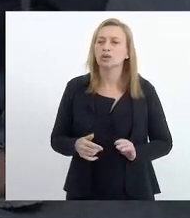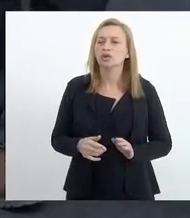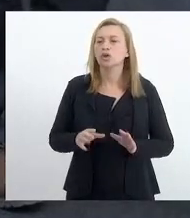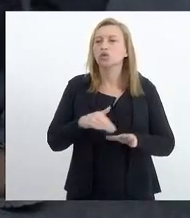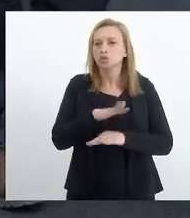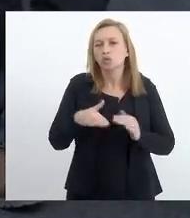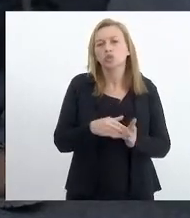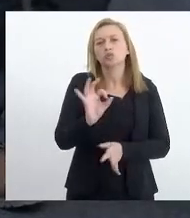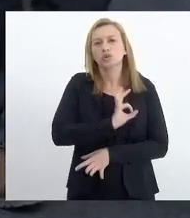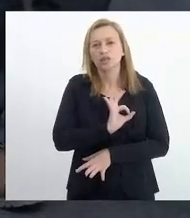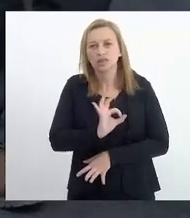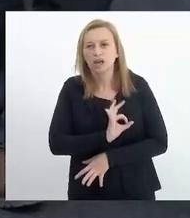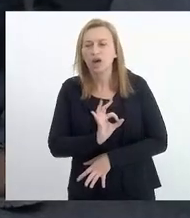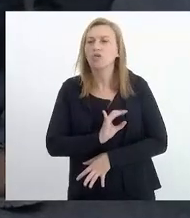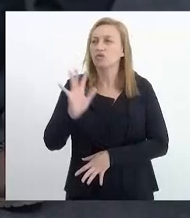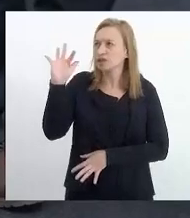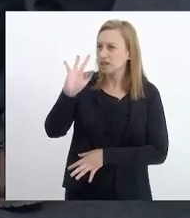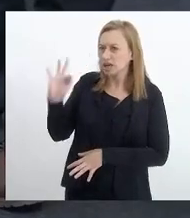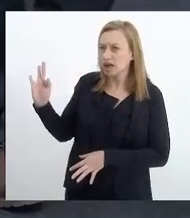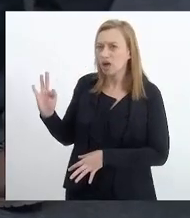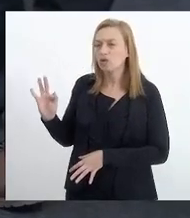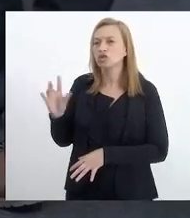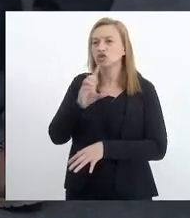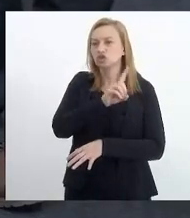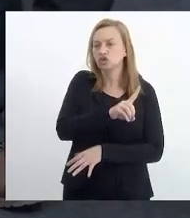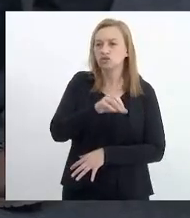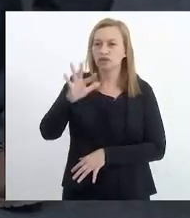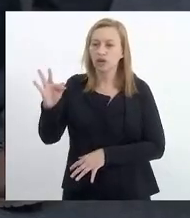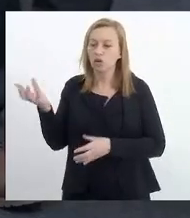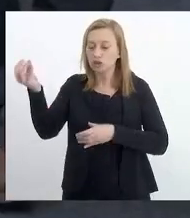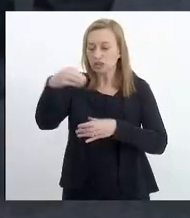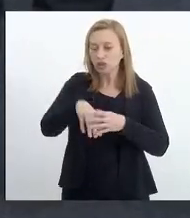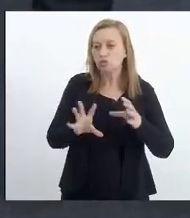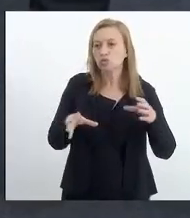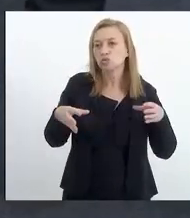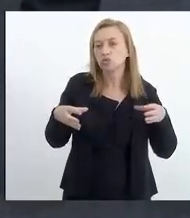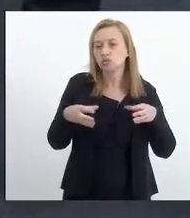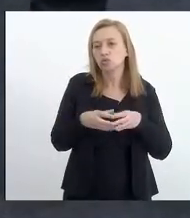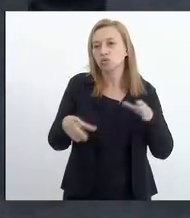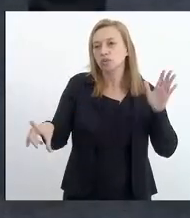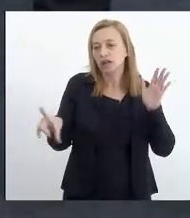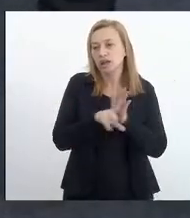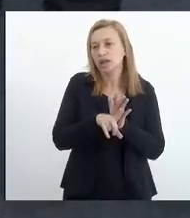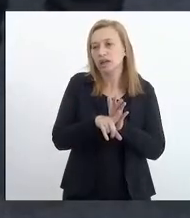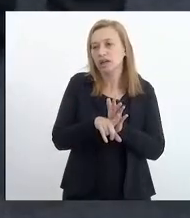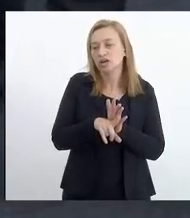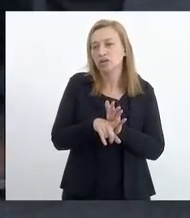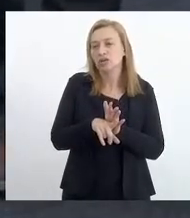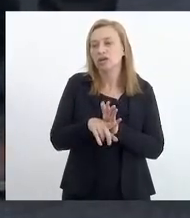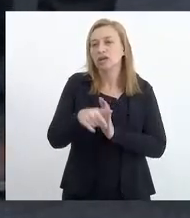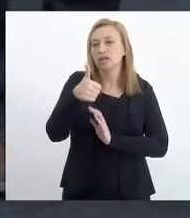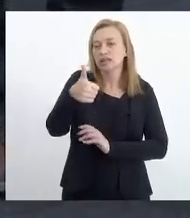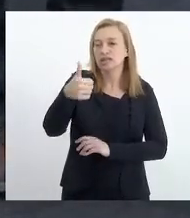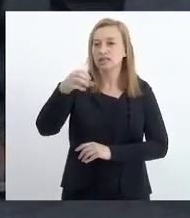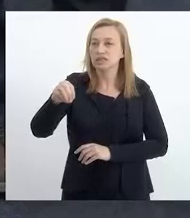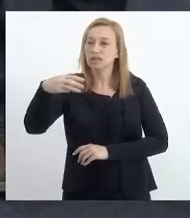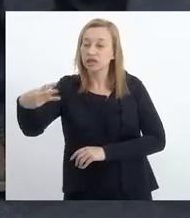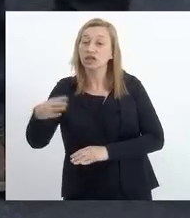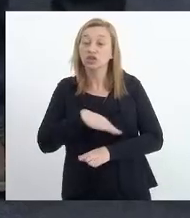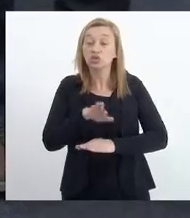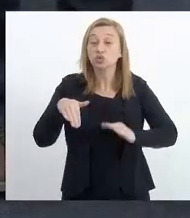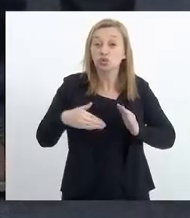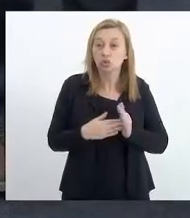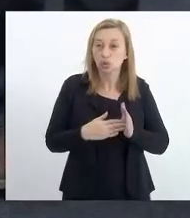federais, policiais civis do Distrito Federal, nesse pacote da Lei Complementar 103. Então, todos que apertaram o